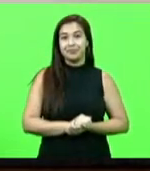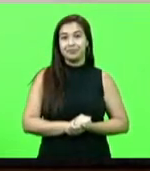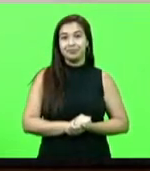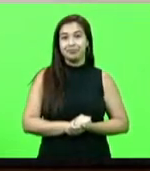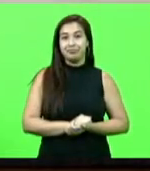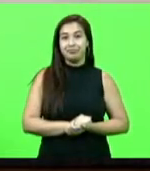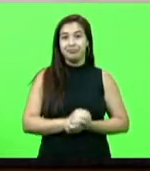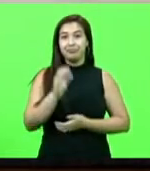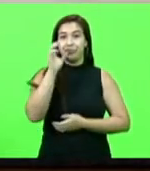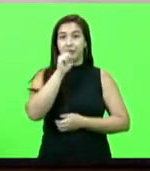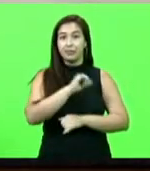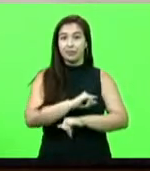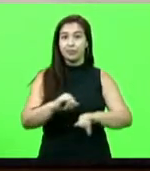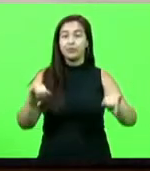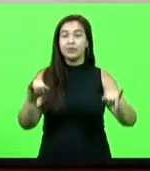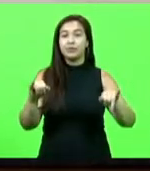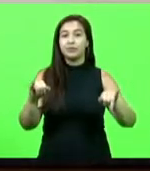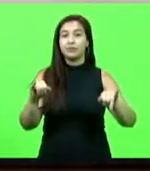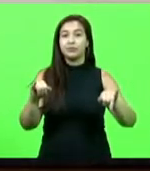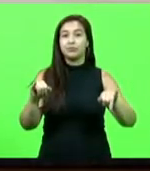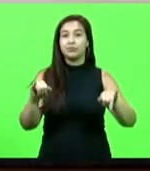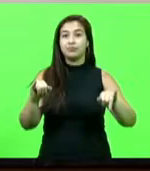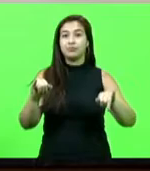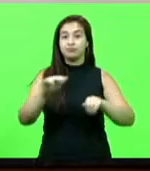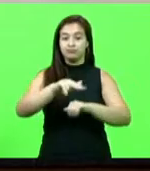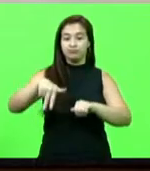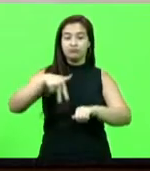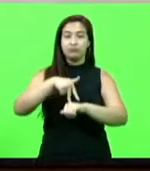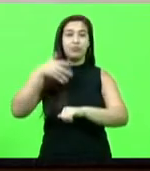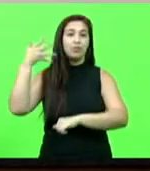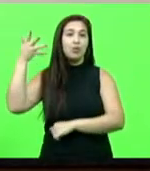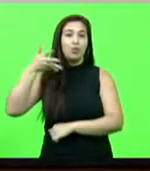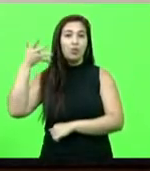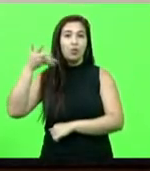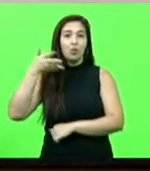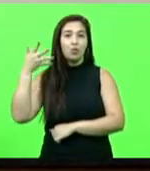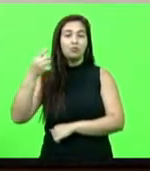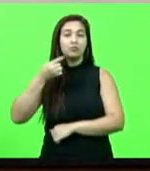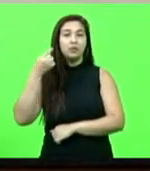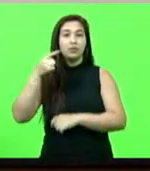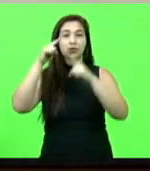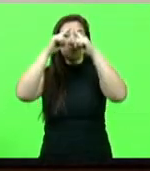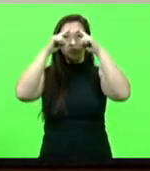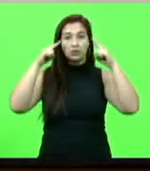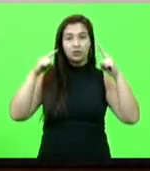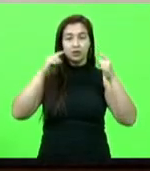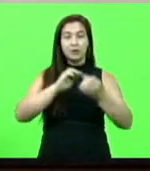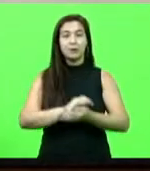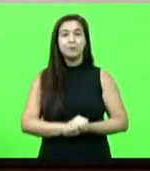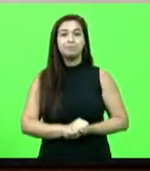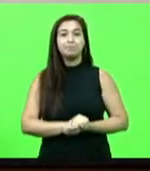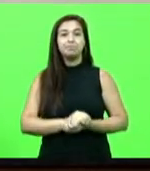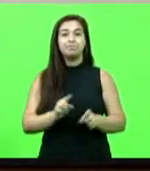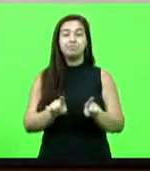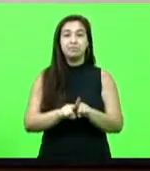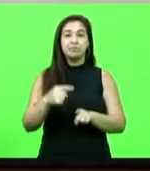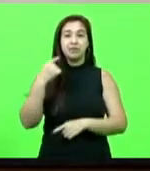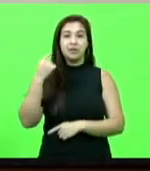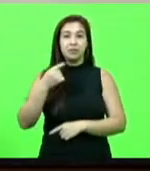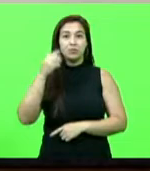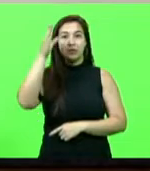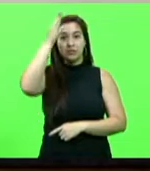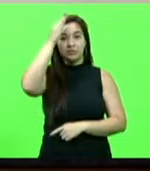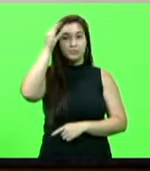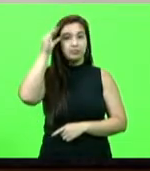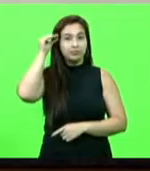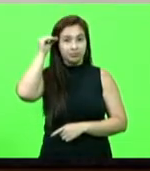Breves comunicações. Fizeram uso da palavra o senhor deputado Neudir Saret e a senhora deputada Luciane